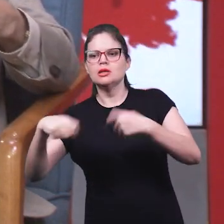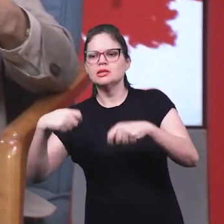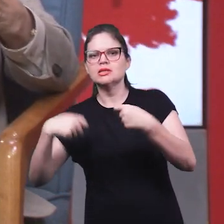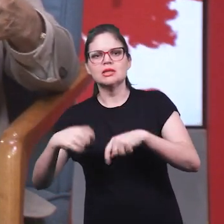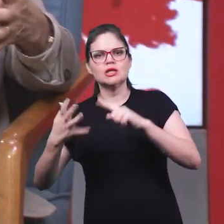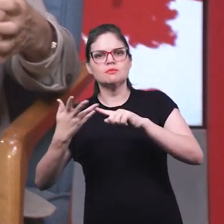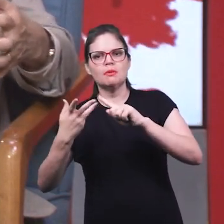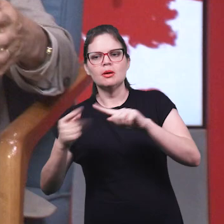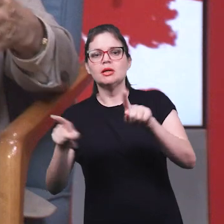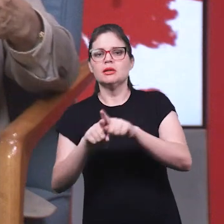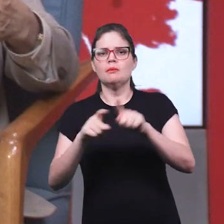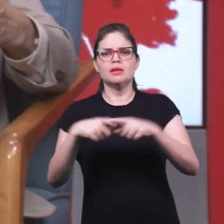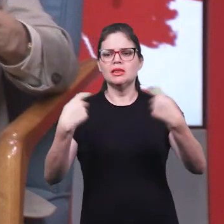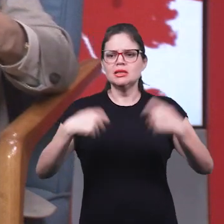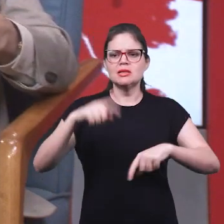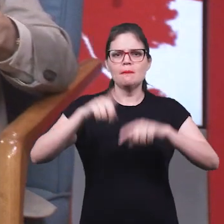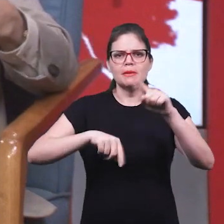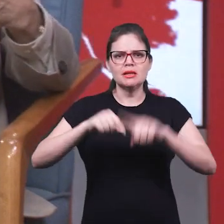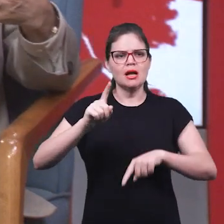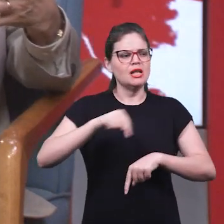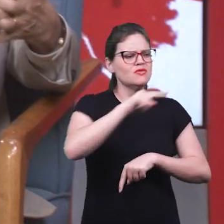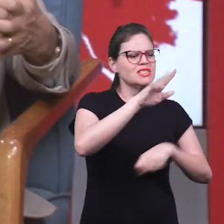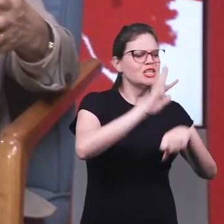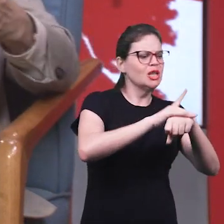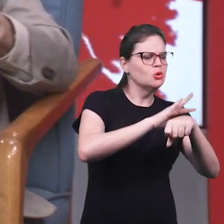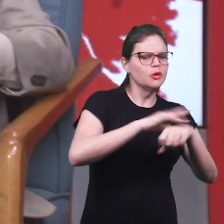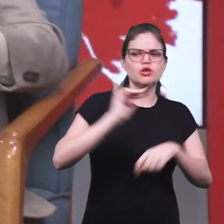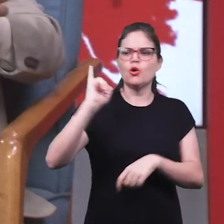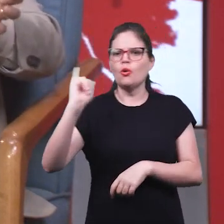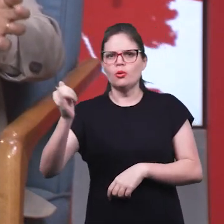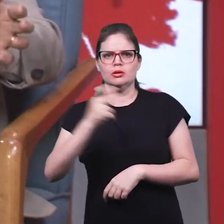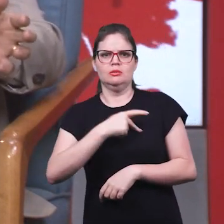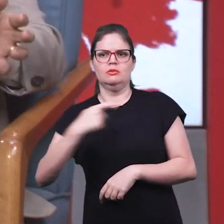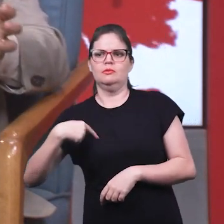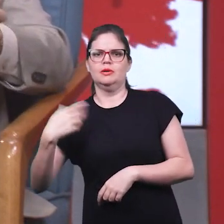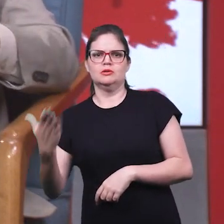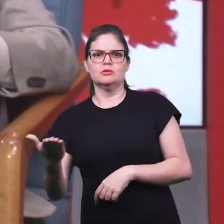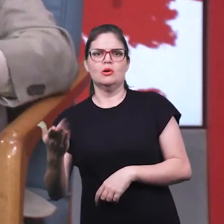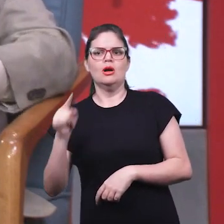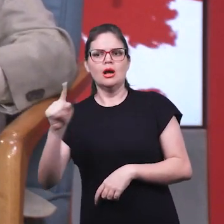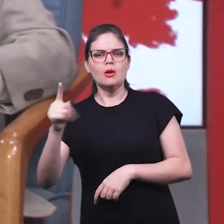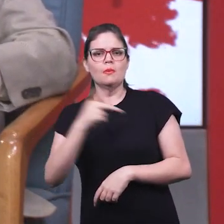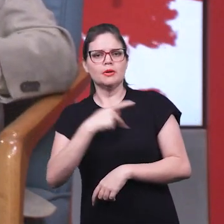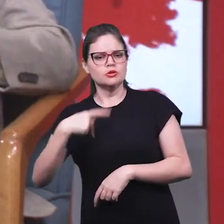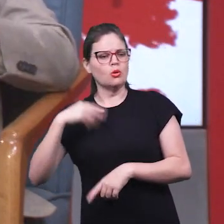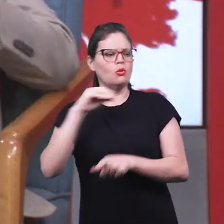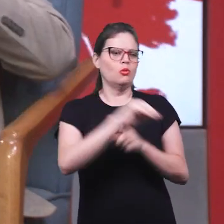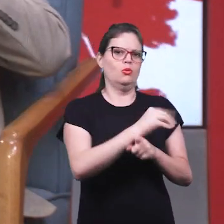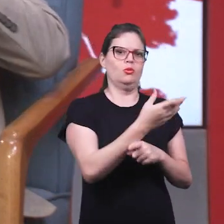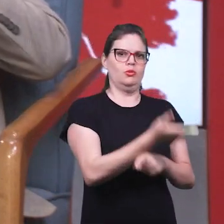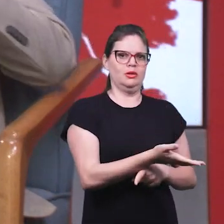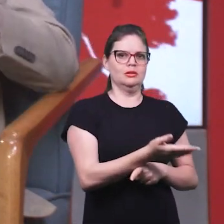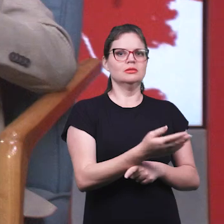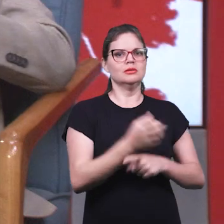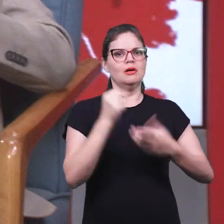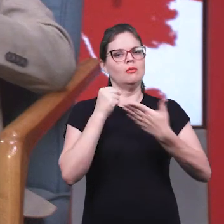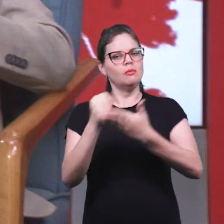espiritual, a necessidade física, material, às vezes de enfermidade, de problema, com aquele grupinho que ele está cuidando. Então